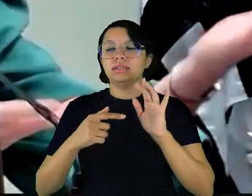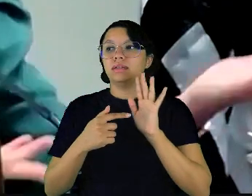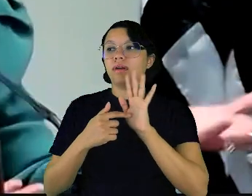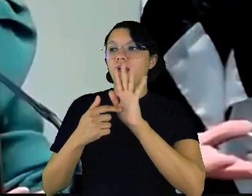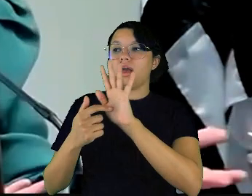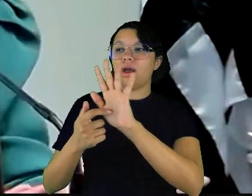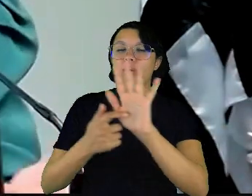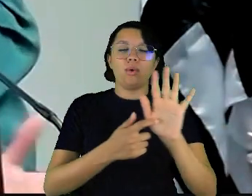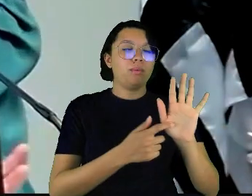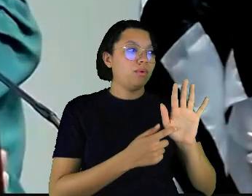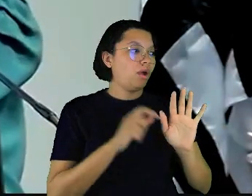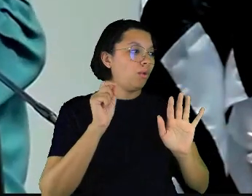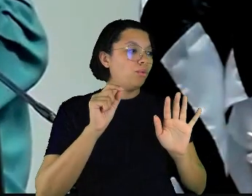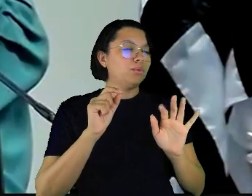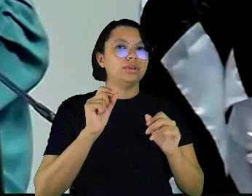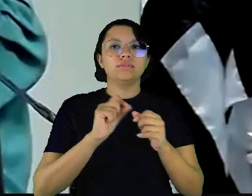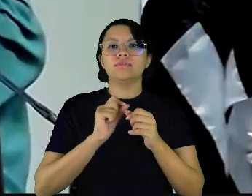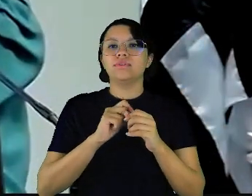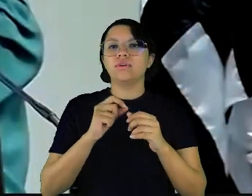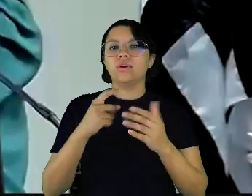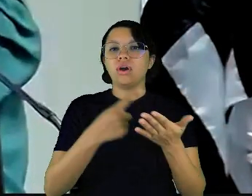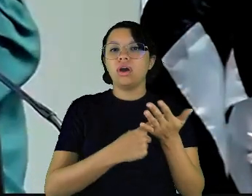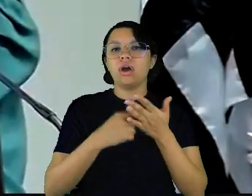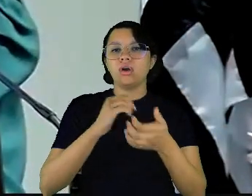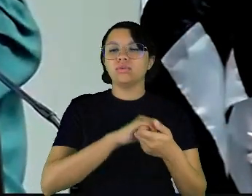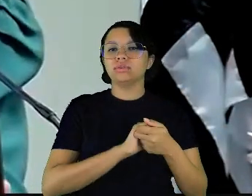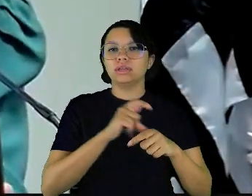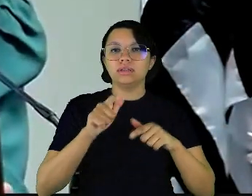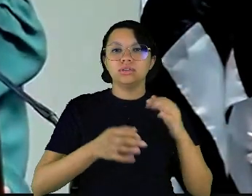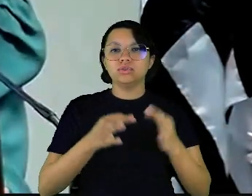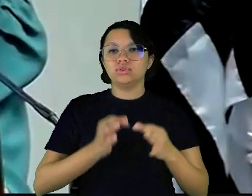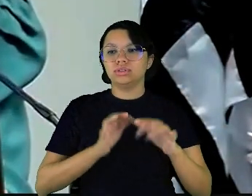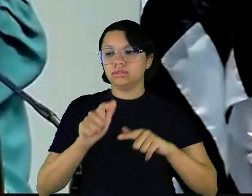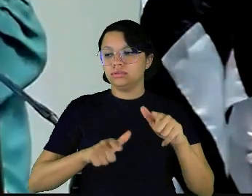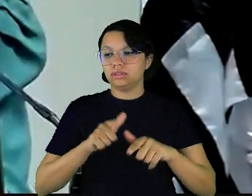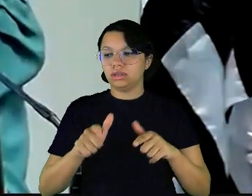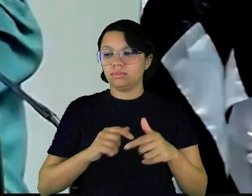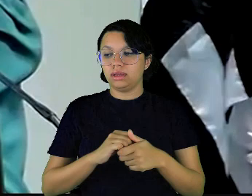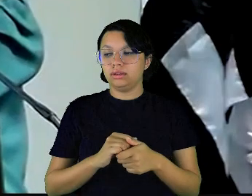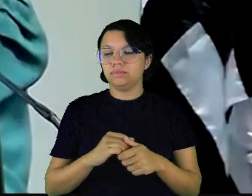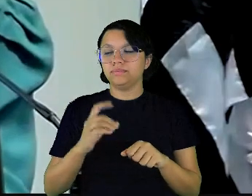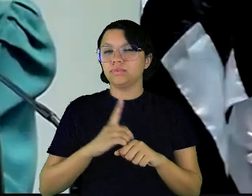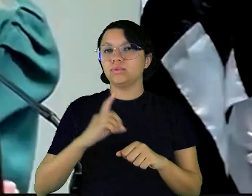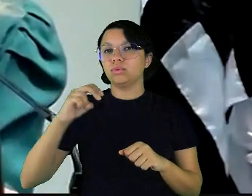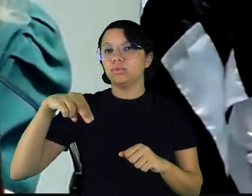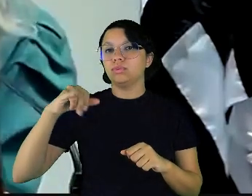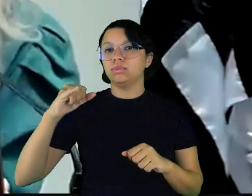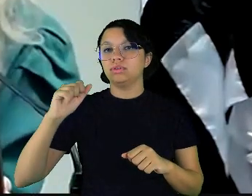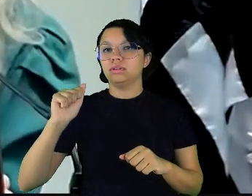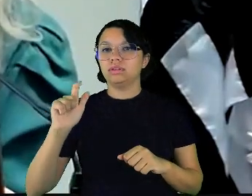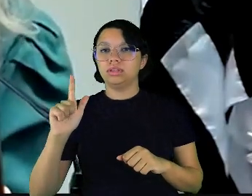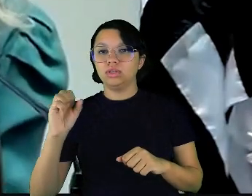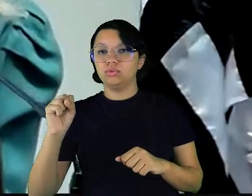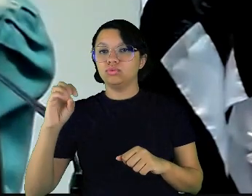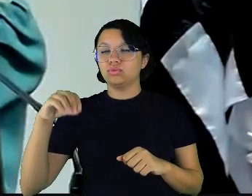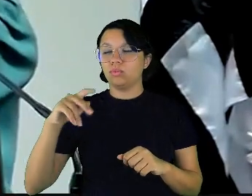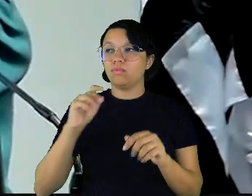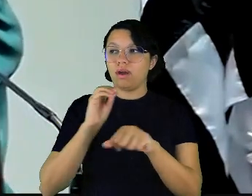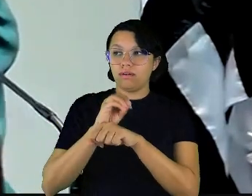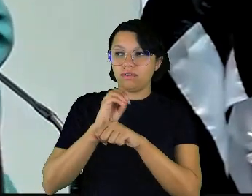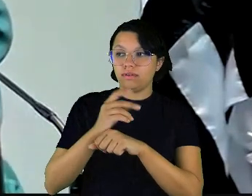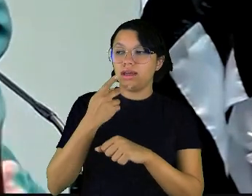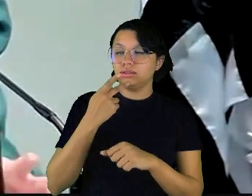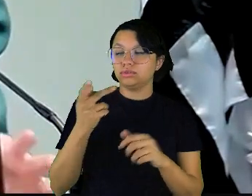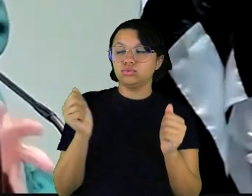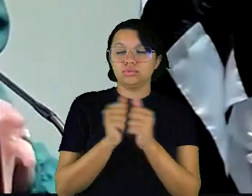que ficou acordado na Justiça do Trabalho, né? Depois o Dr. Nilson vai tratar disso com o Dr.